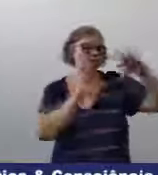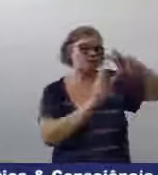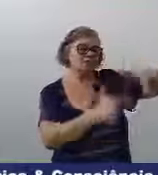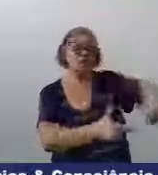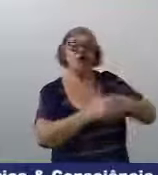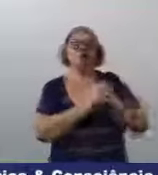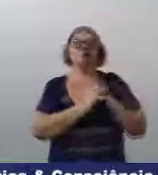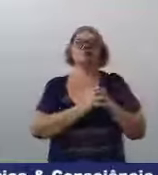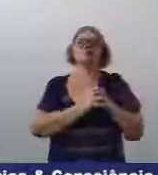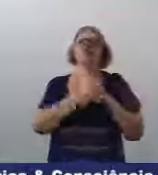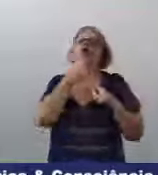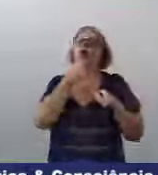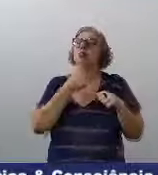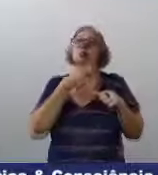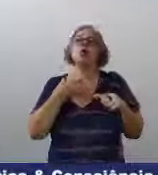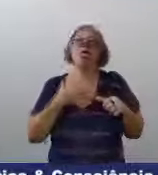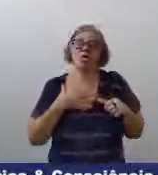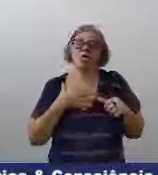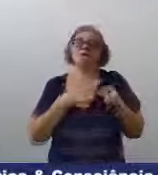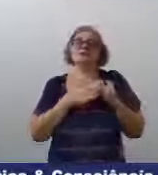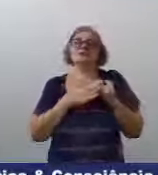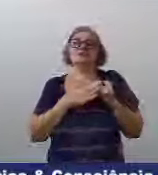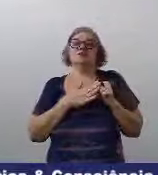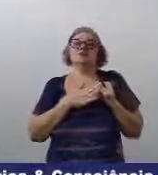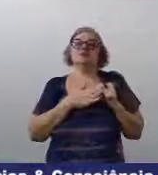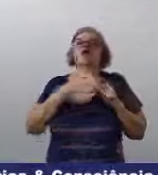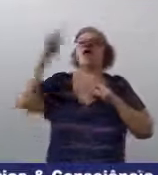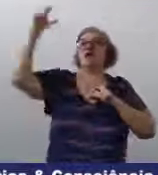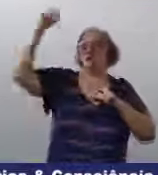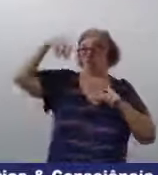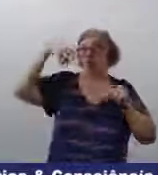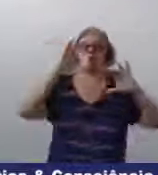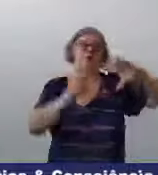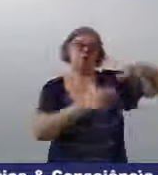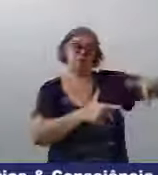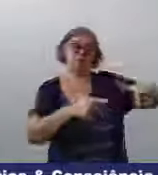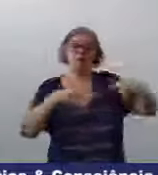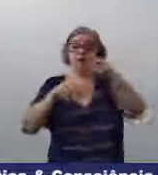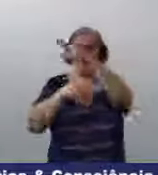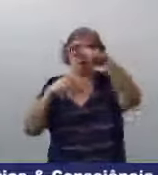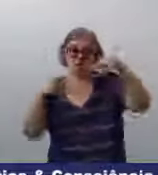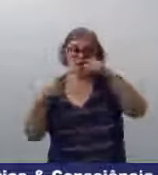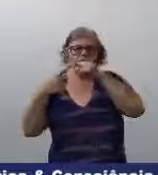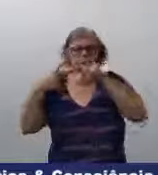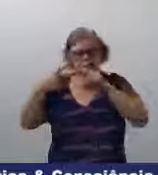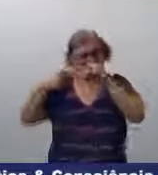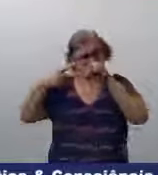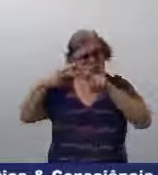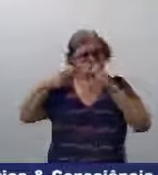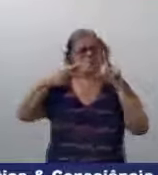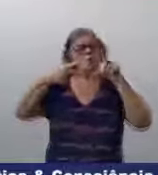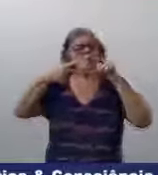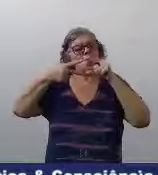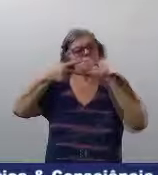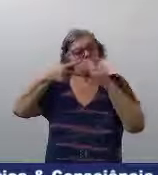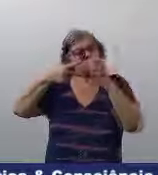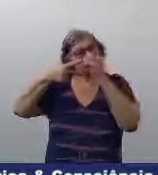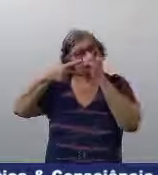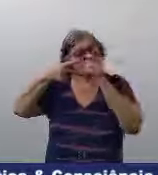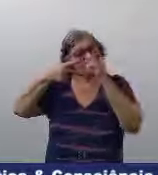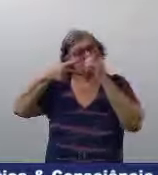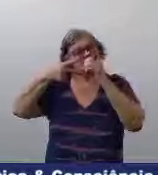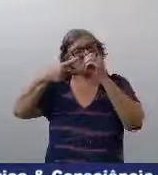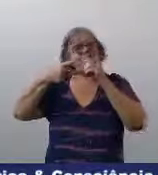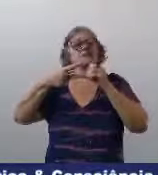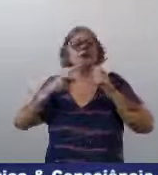por Einstein, que é o seguinte: pensava-se, entre a Terra e o Sol existe o vazio.